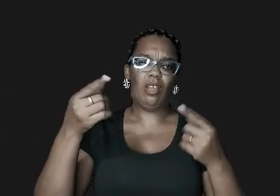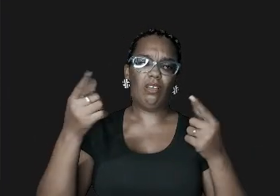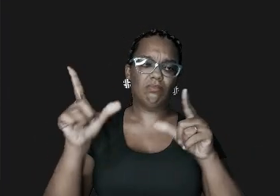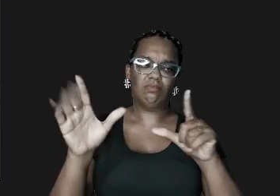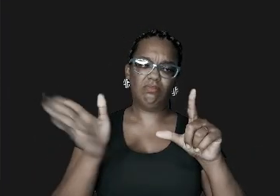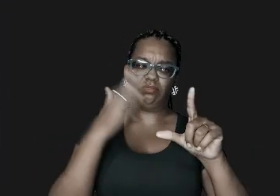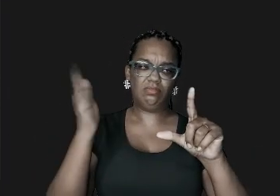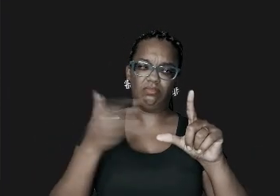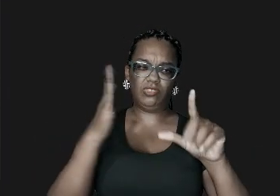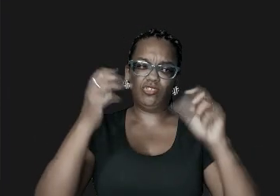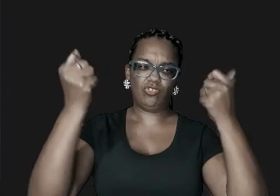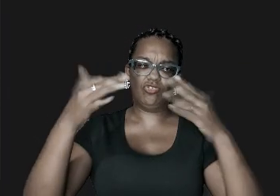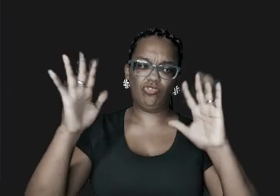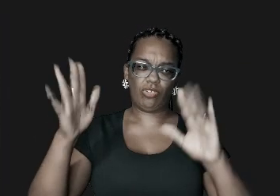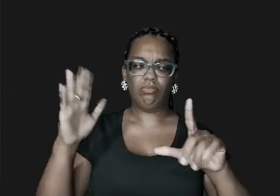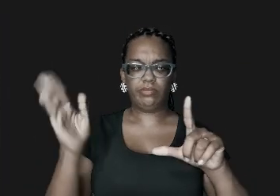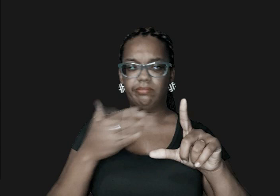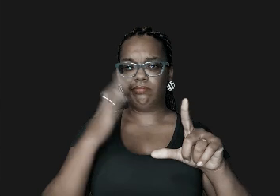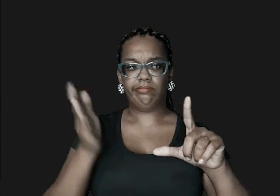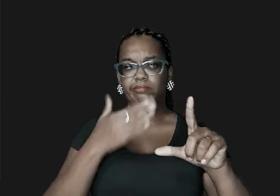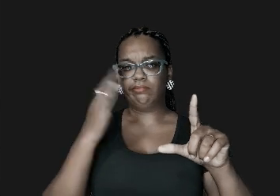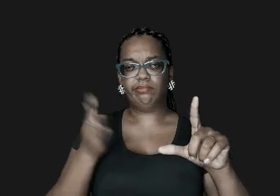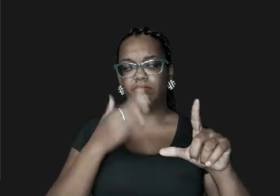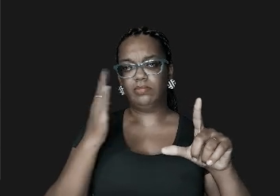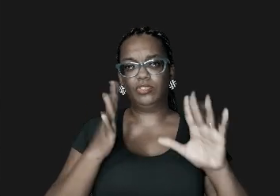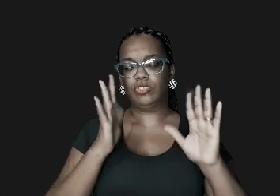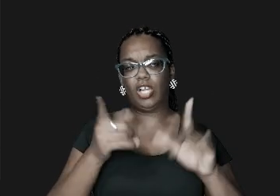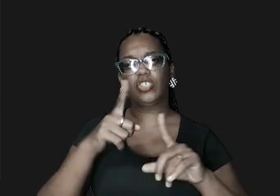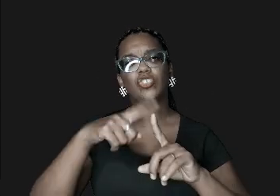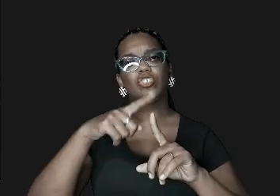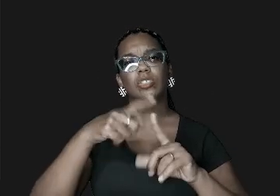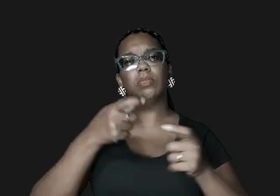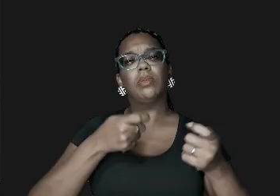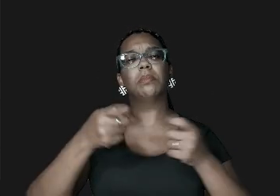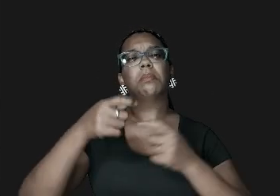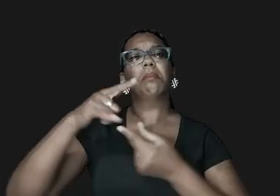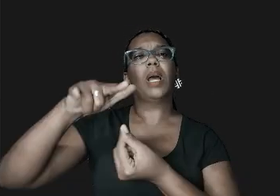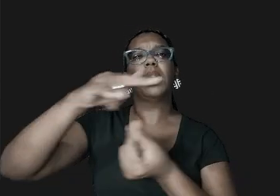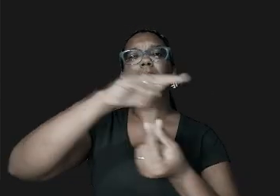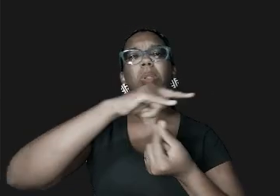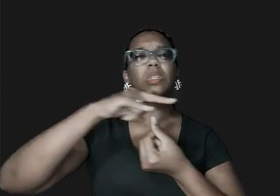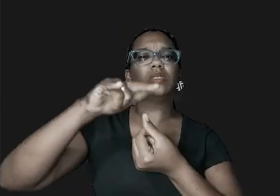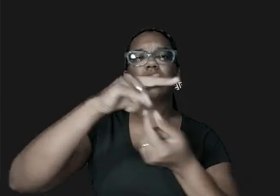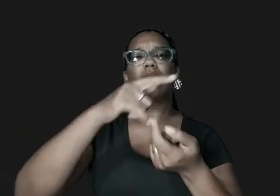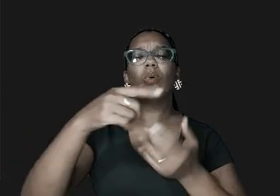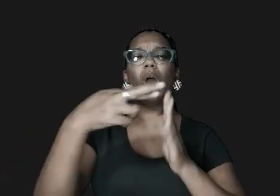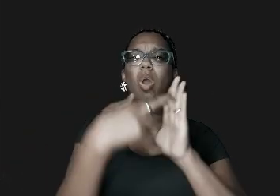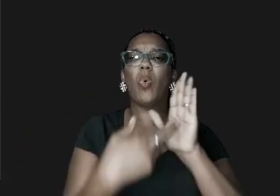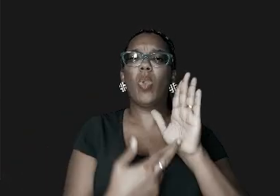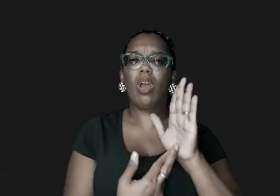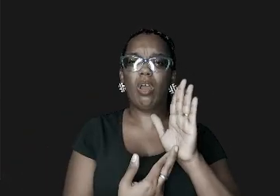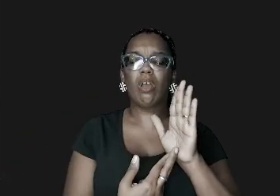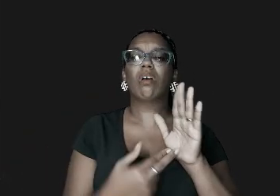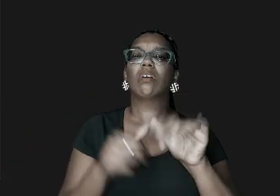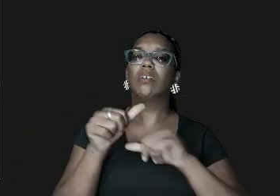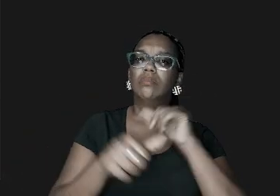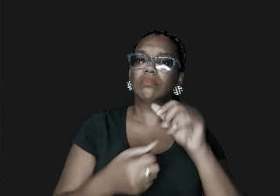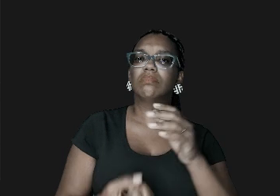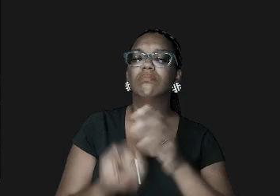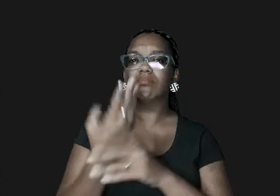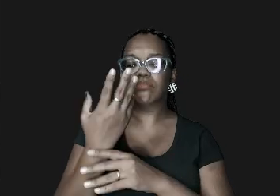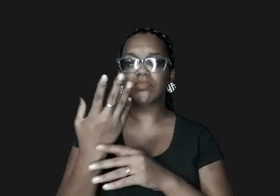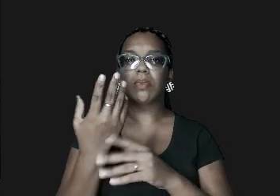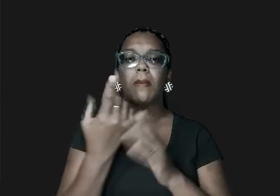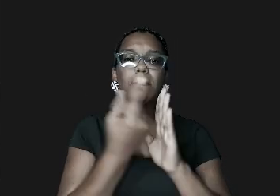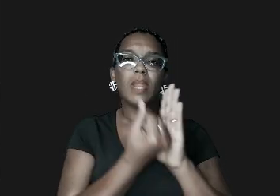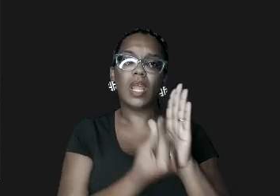E aí Aqui também coisas que já foram falado vou passar rapidamente bem jurídico pelado do tipo manipulação de preço é regular a